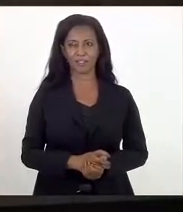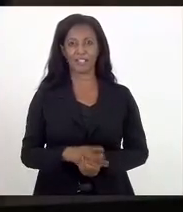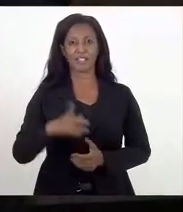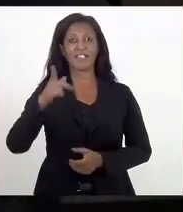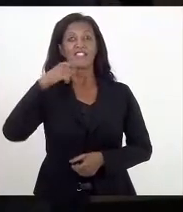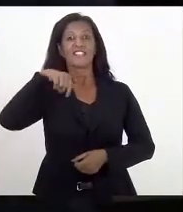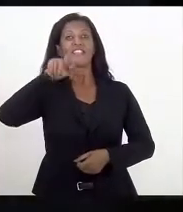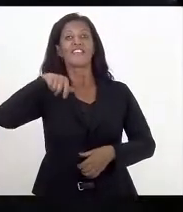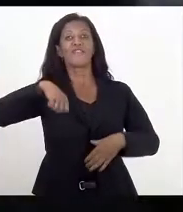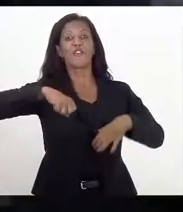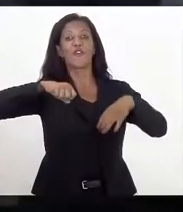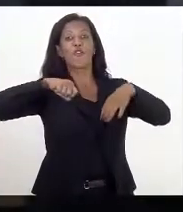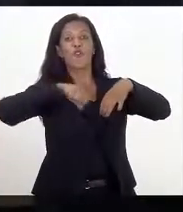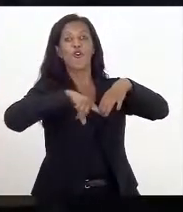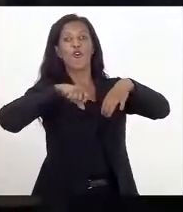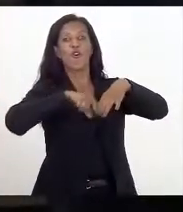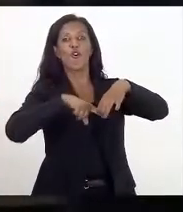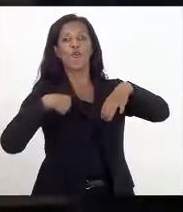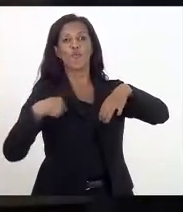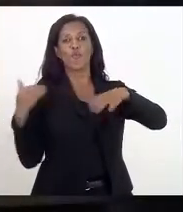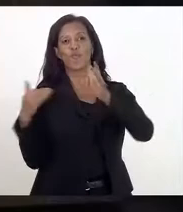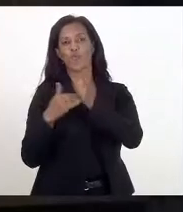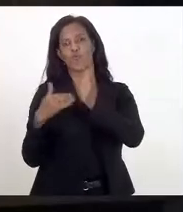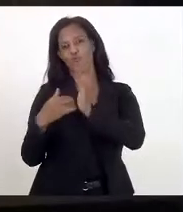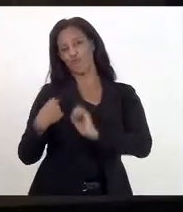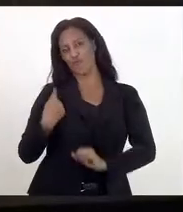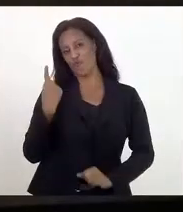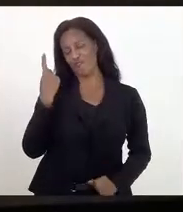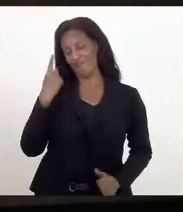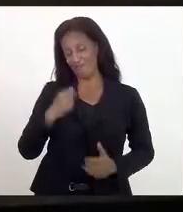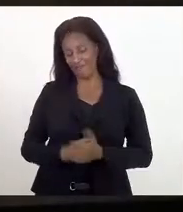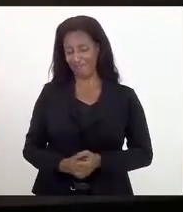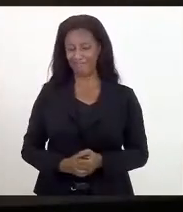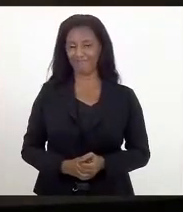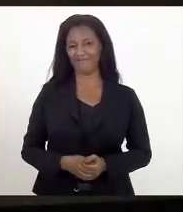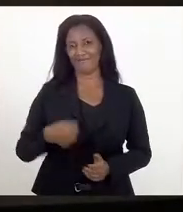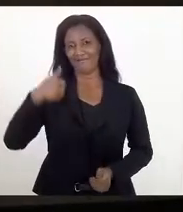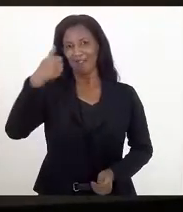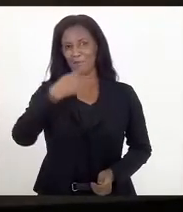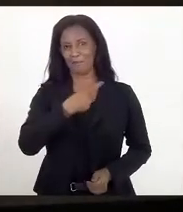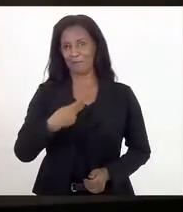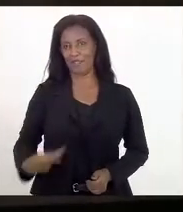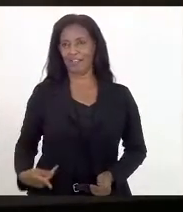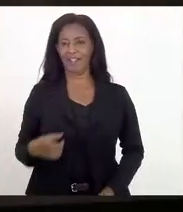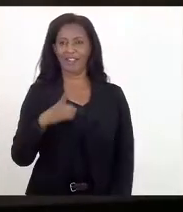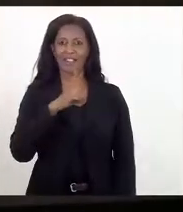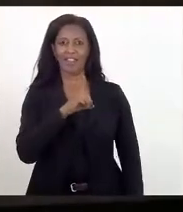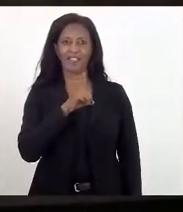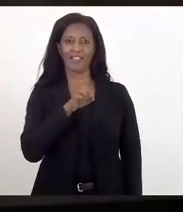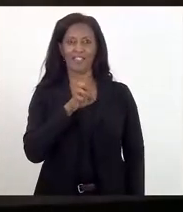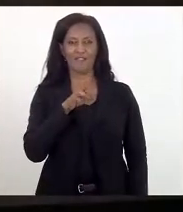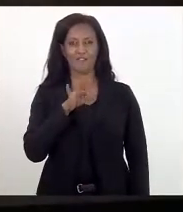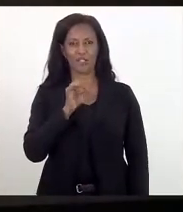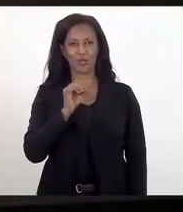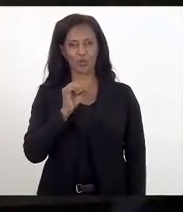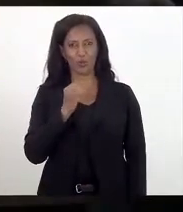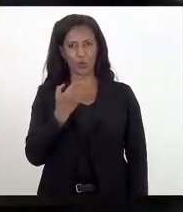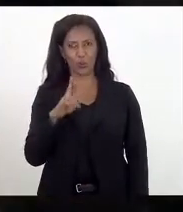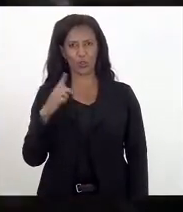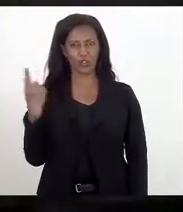fui eu, então está certo. A panela confirmada agora também. Senhor presidente, então, saudar aqui o defensor-geral, Rodrigo Pacheco, e também os,